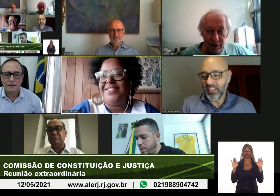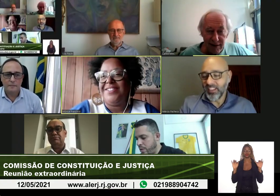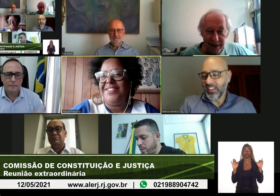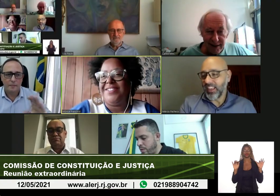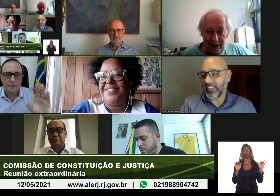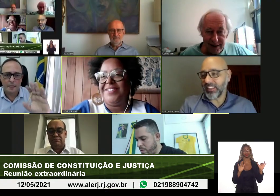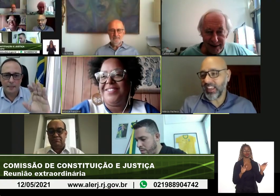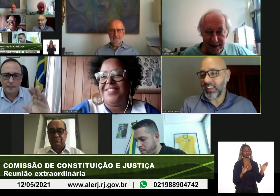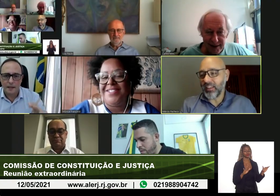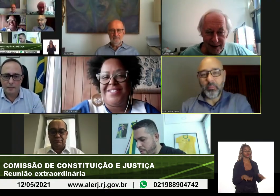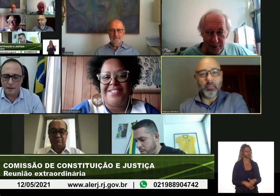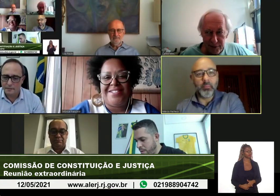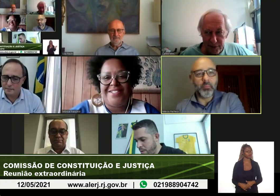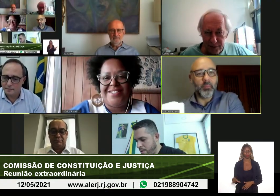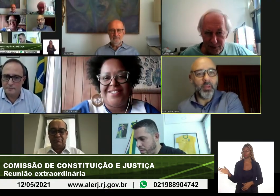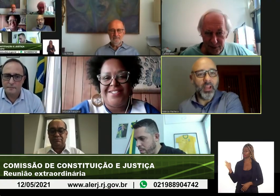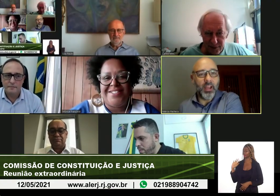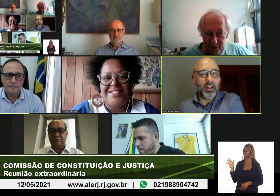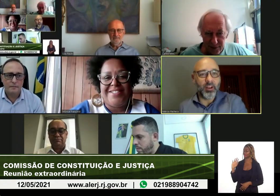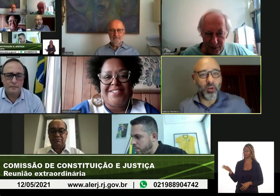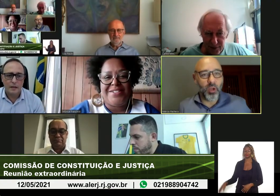breve. Até